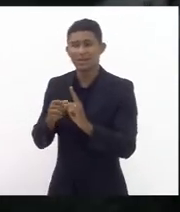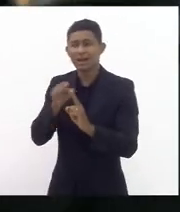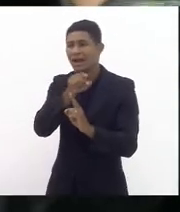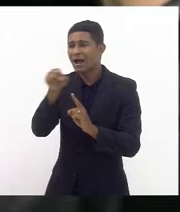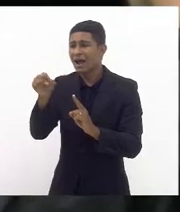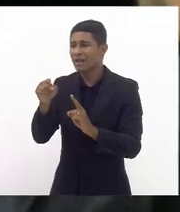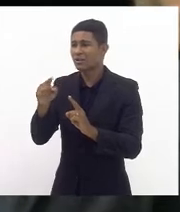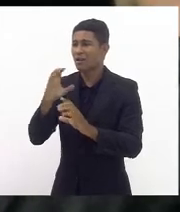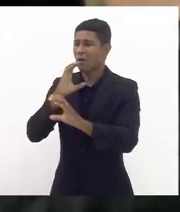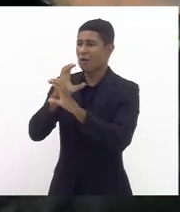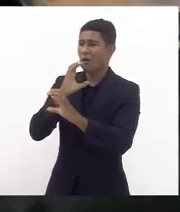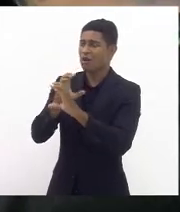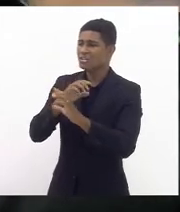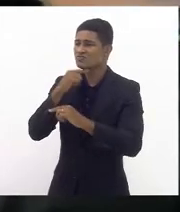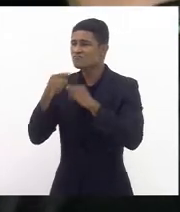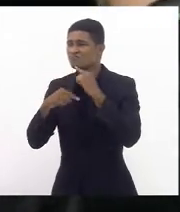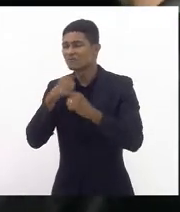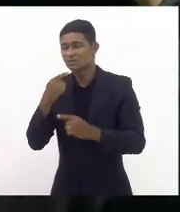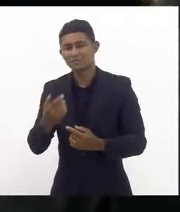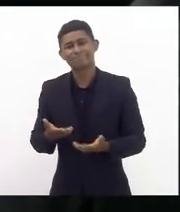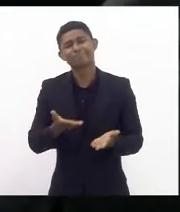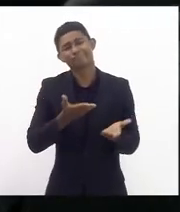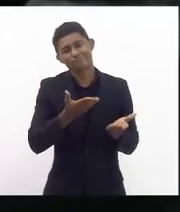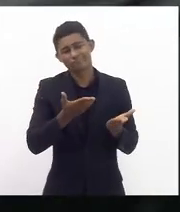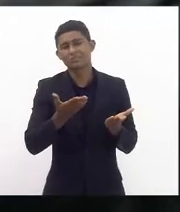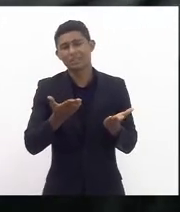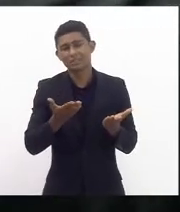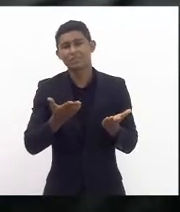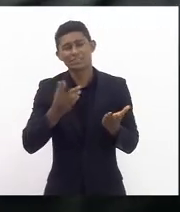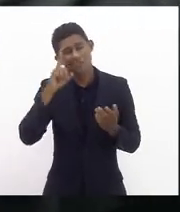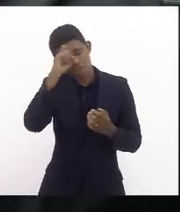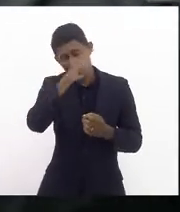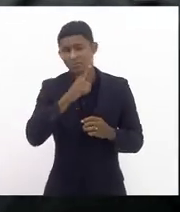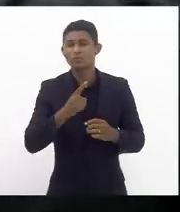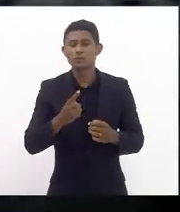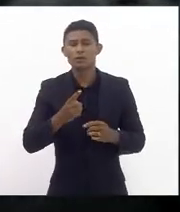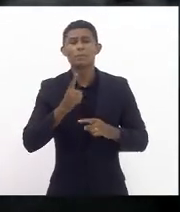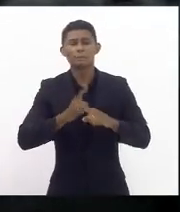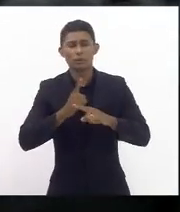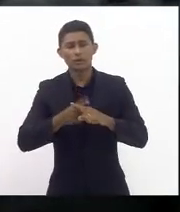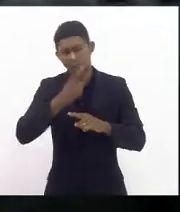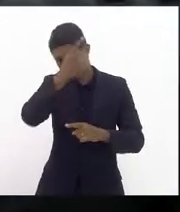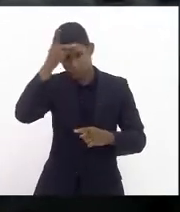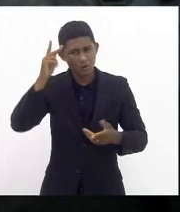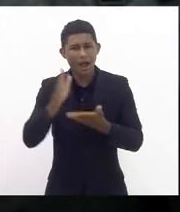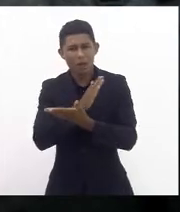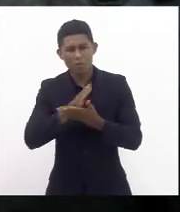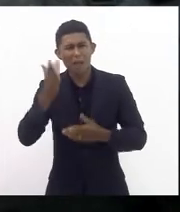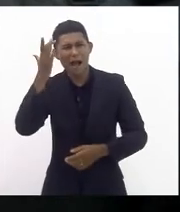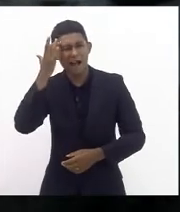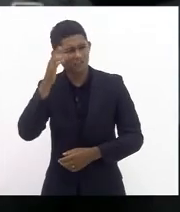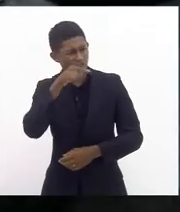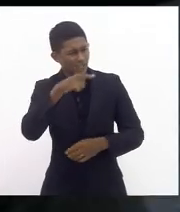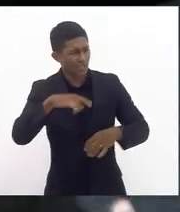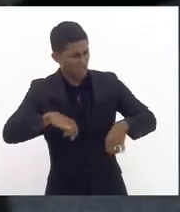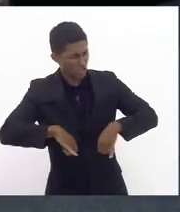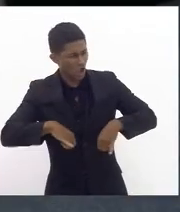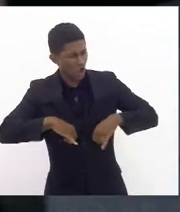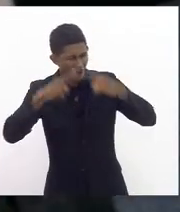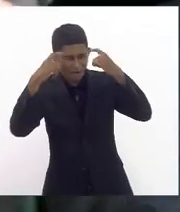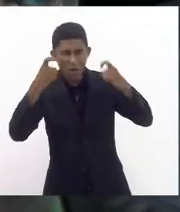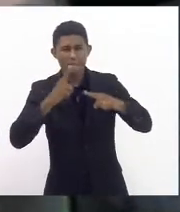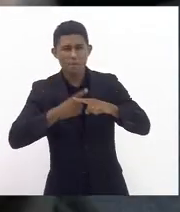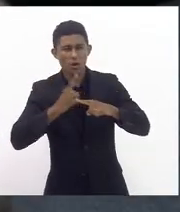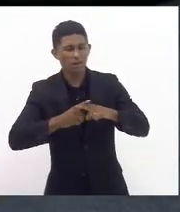público que as acolhem. Muitas vezes sofrem um processo de culpabilização pela violência que as atingiu, e todo